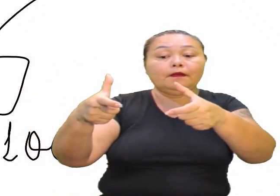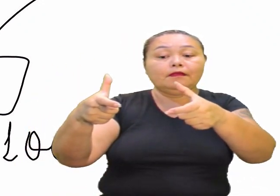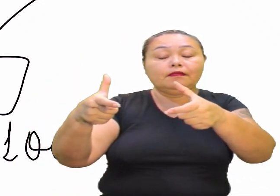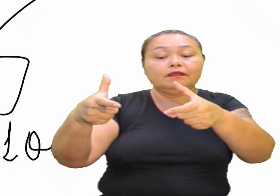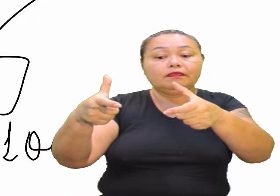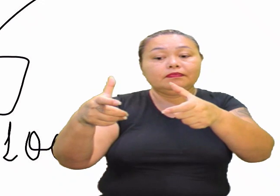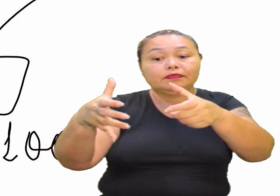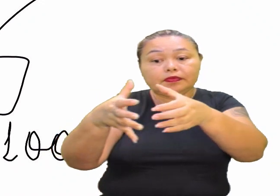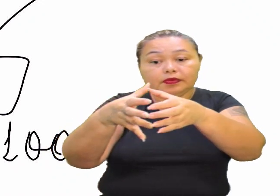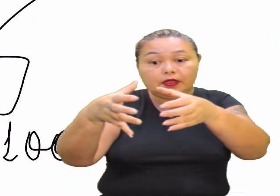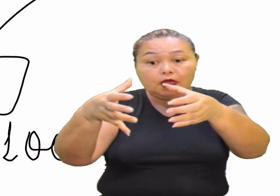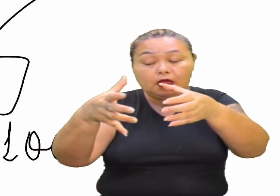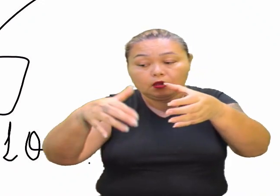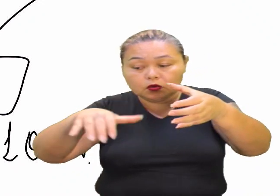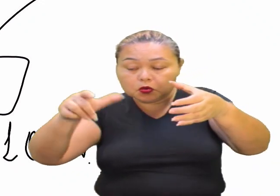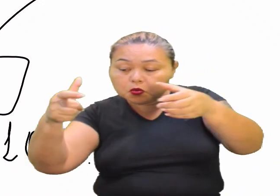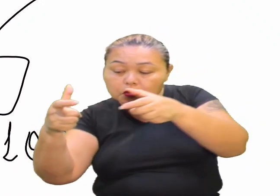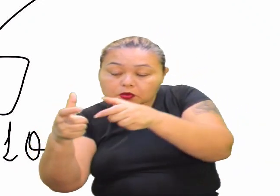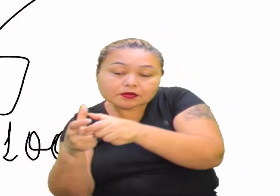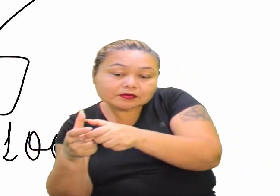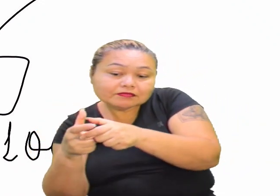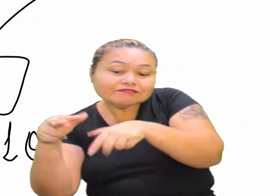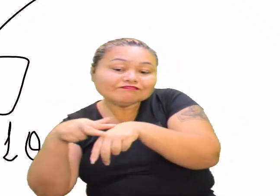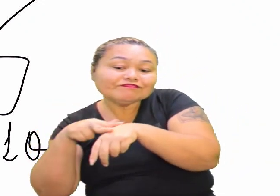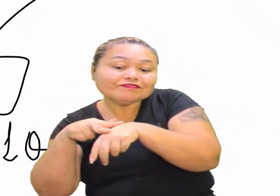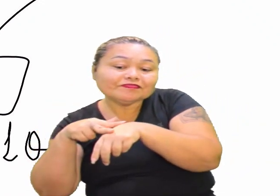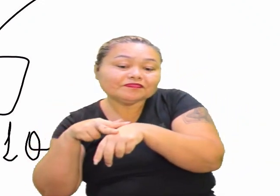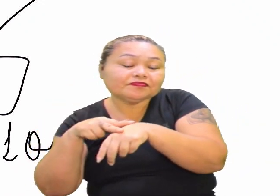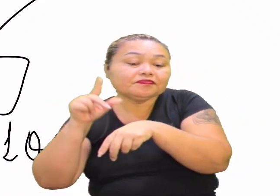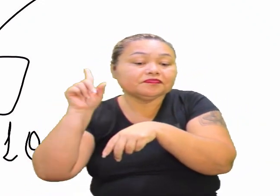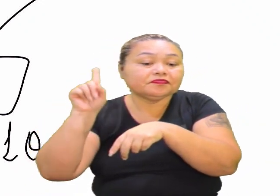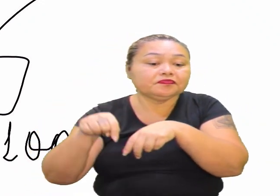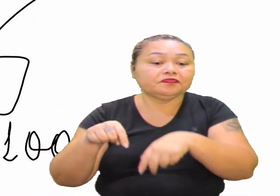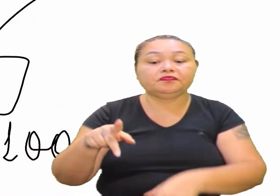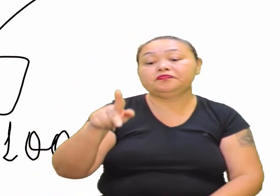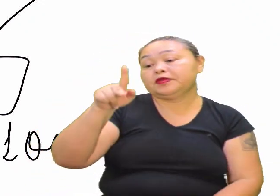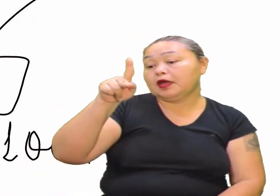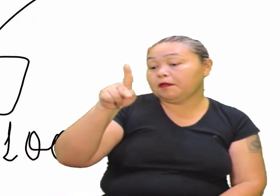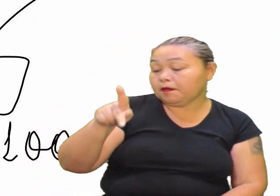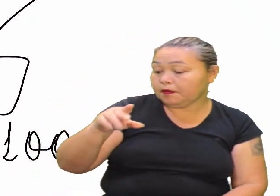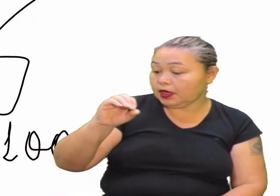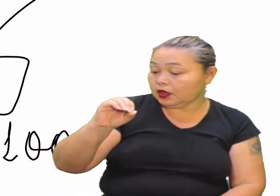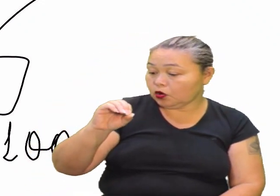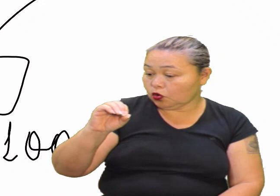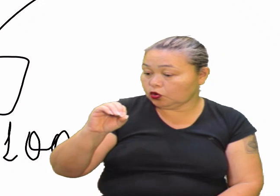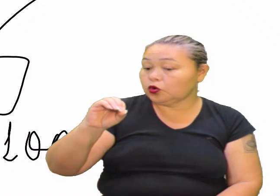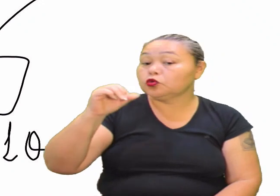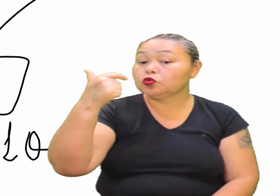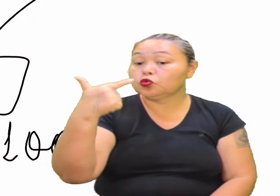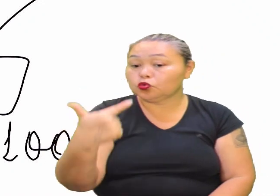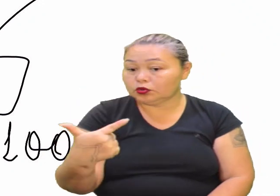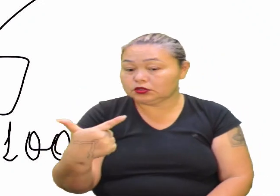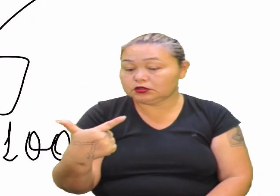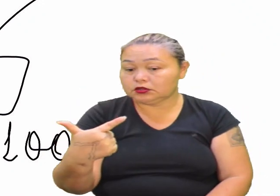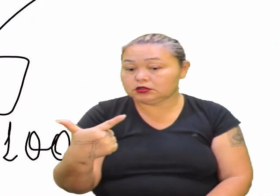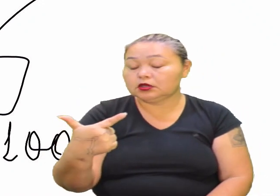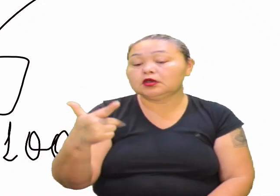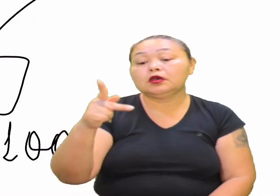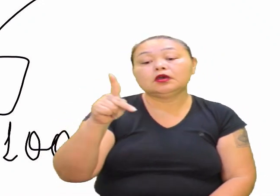com esse conhecimento, nós temos o PO1, PO2, puro de origem. Nós